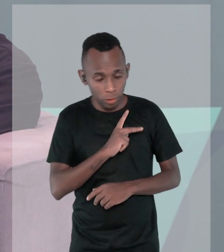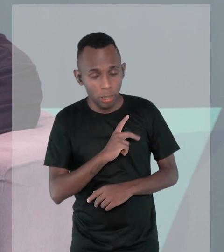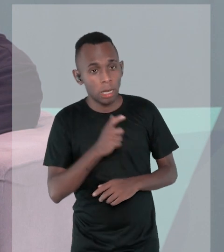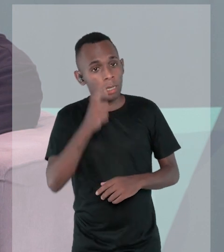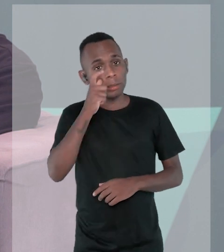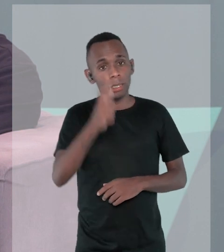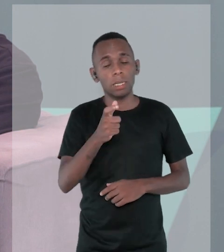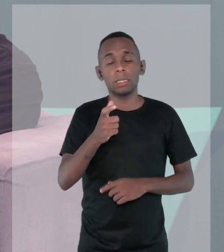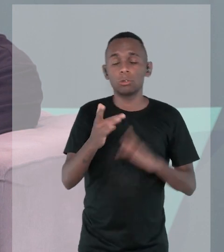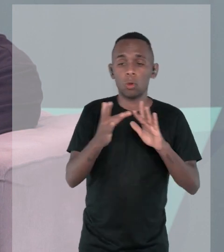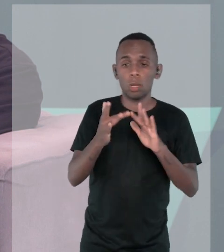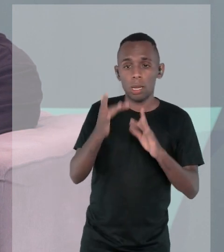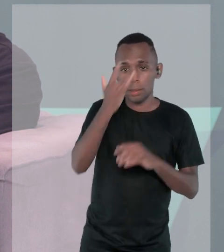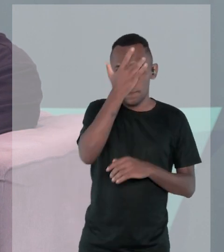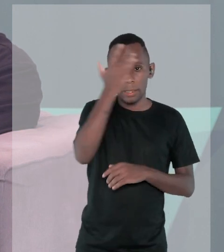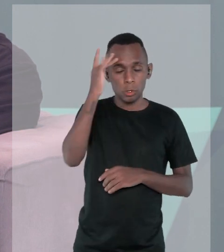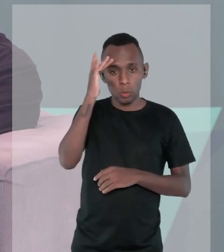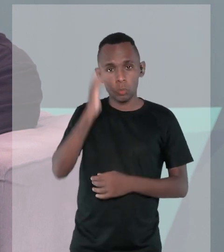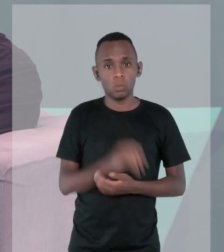interesse pelas pessoas,